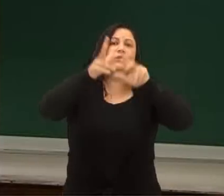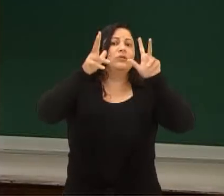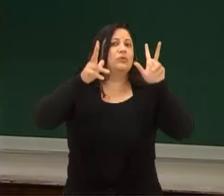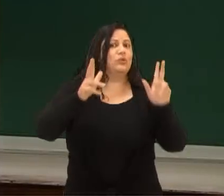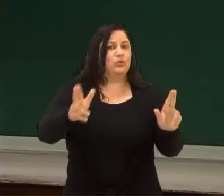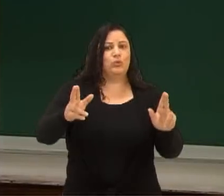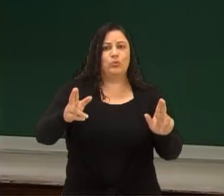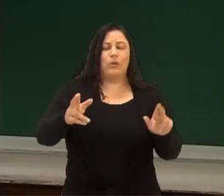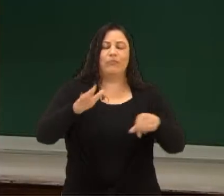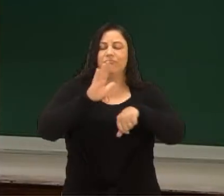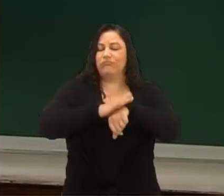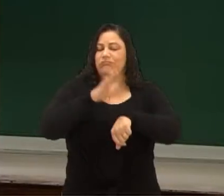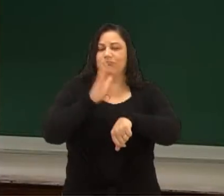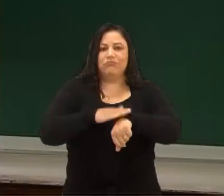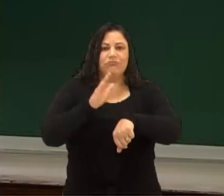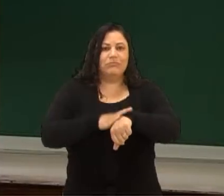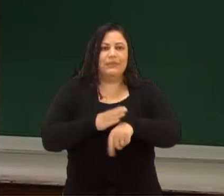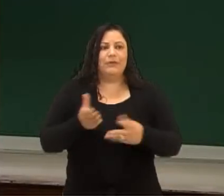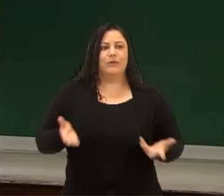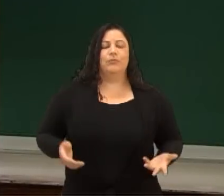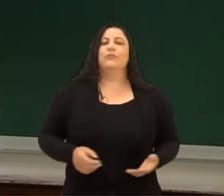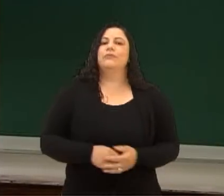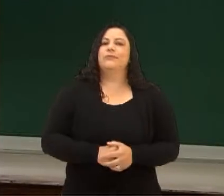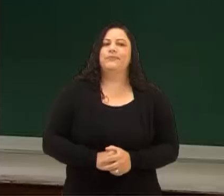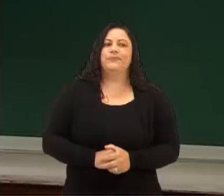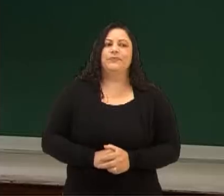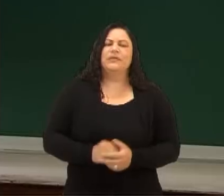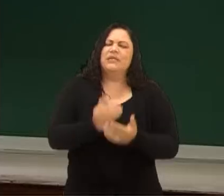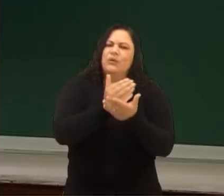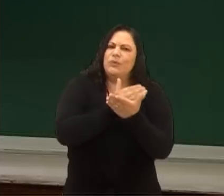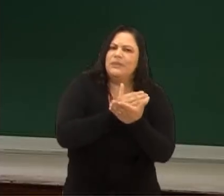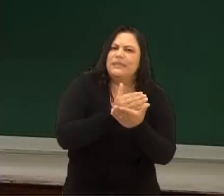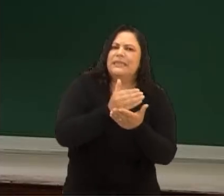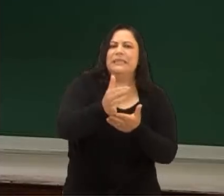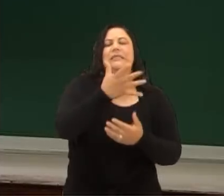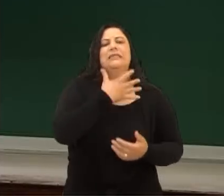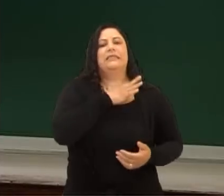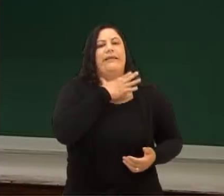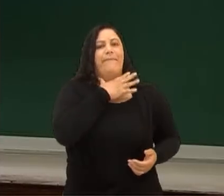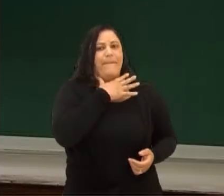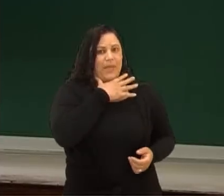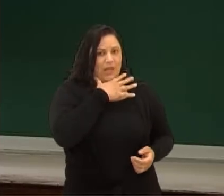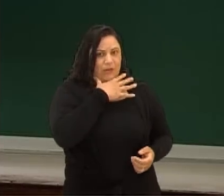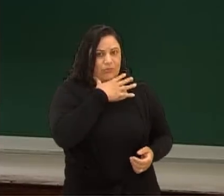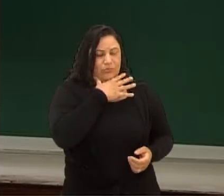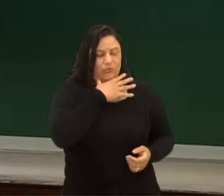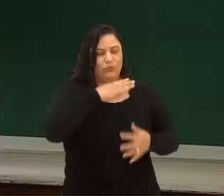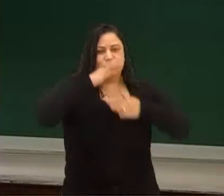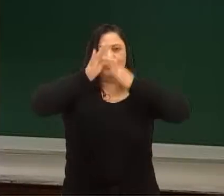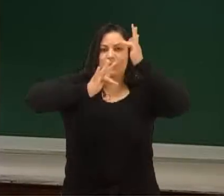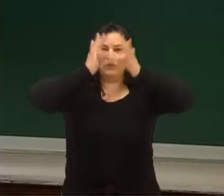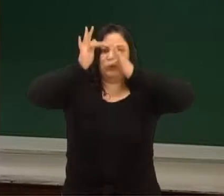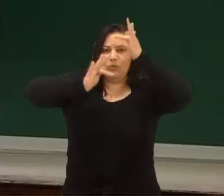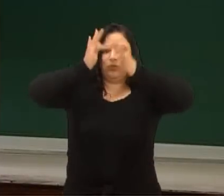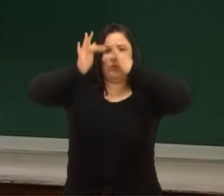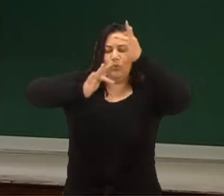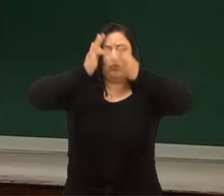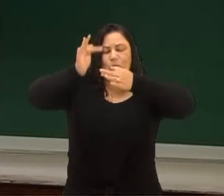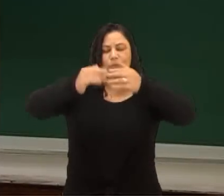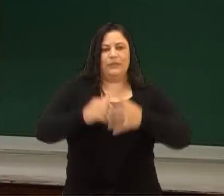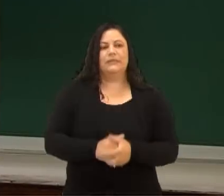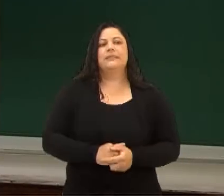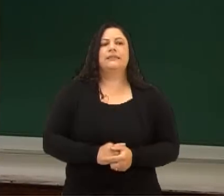no hemisfério norte o início da primavera, lá em março, e no hemisfério sul, o início do